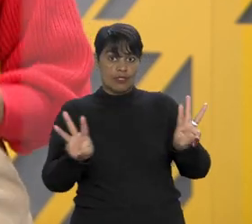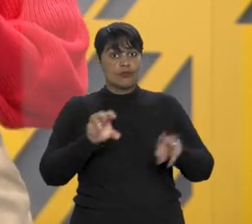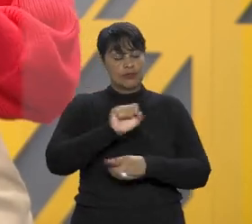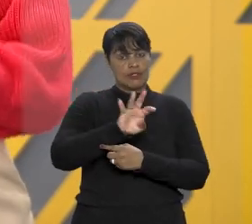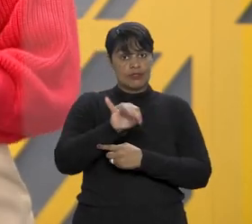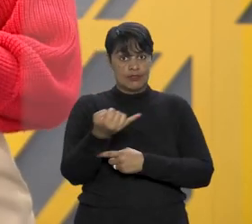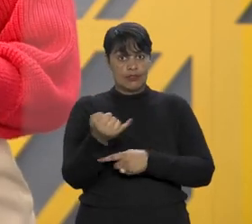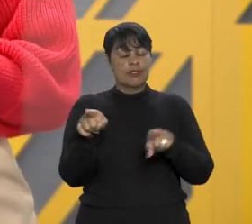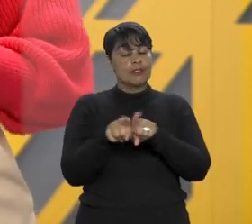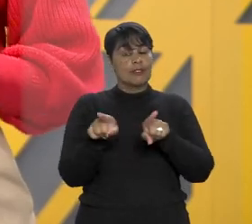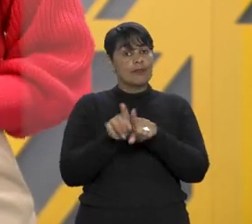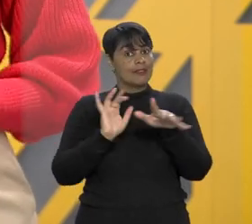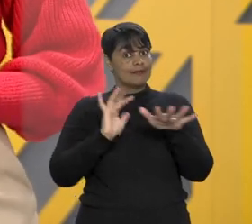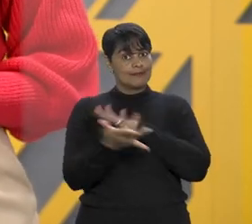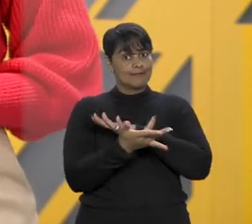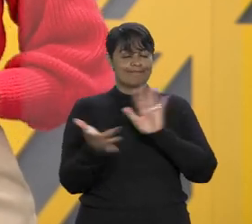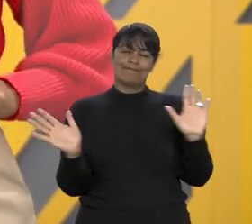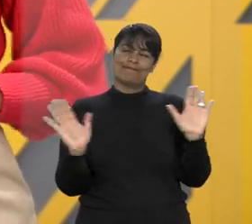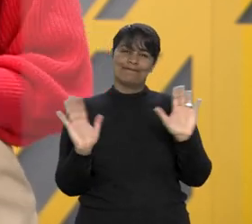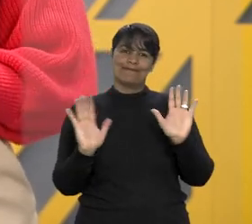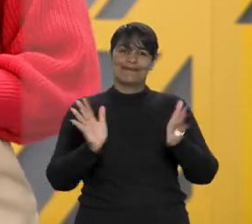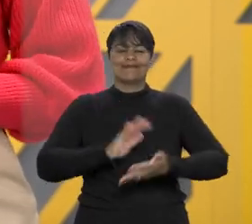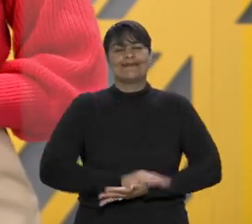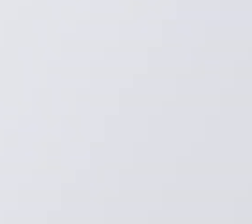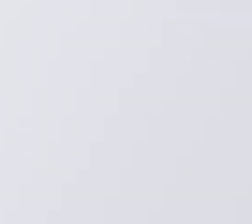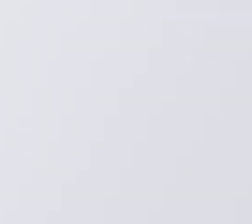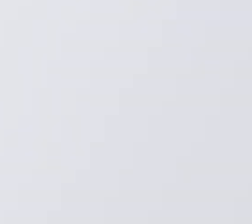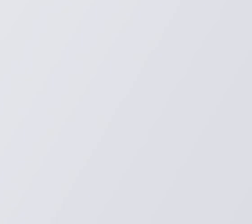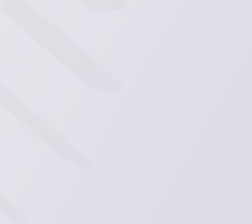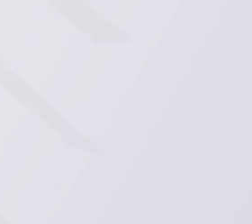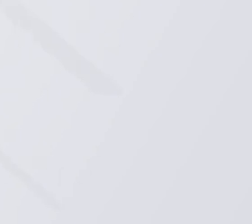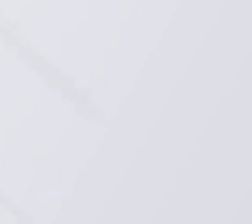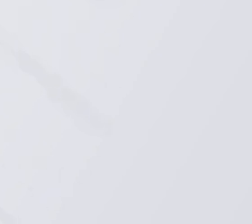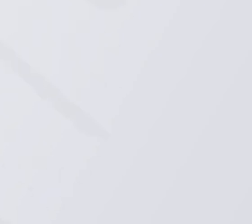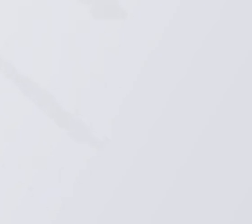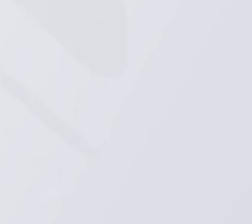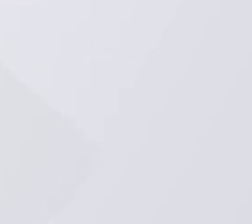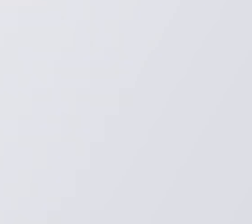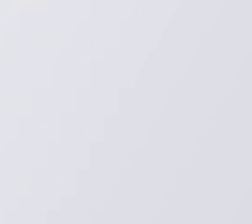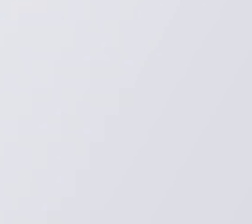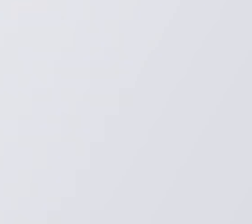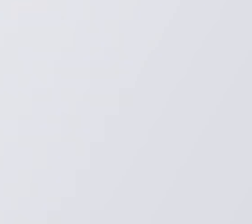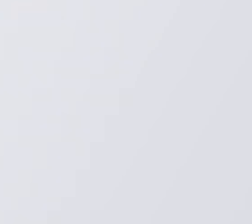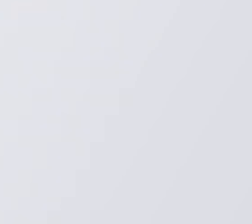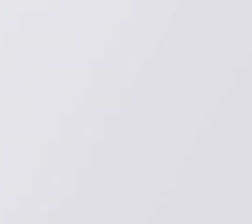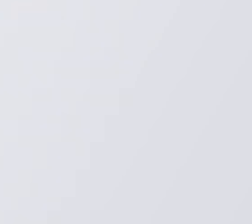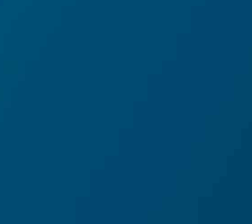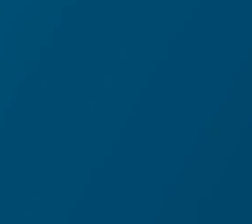STJ e nas nossas redes sociais. Até a próxima!